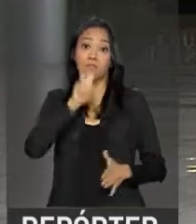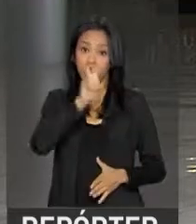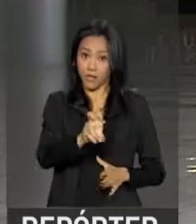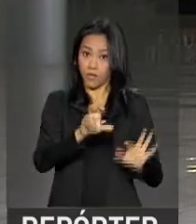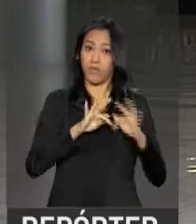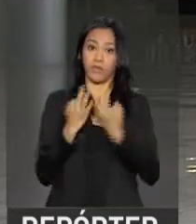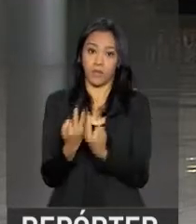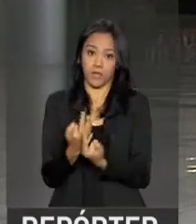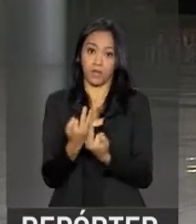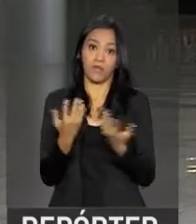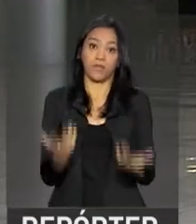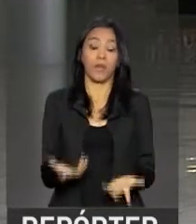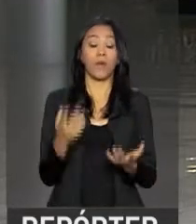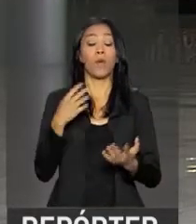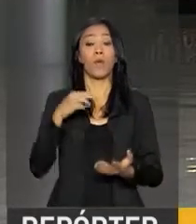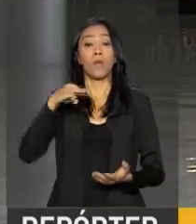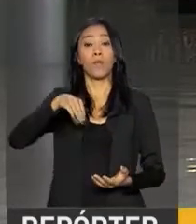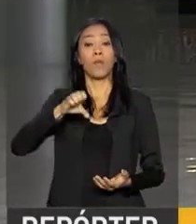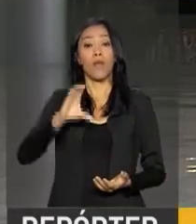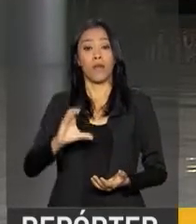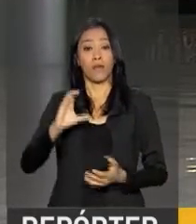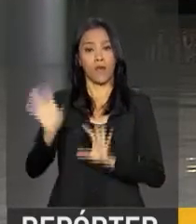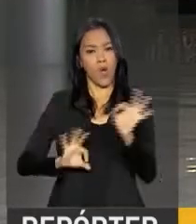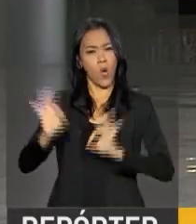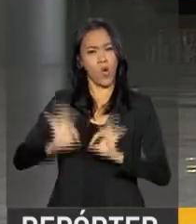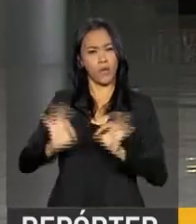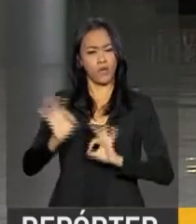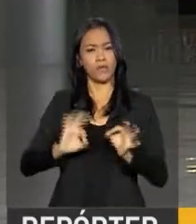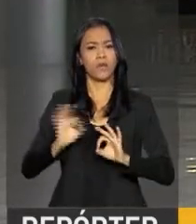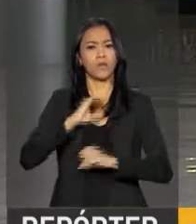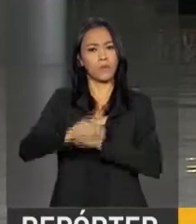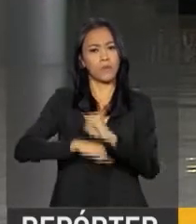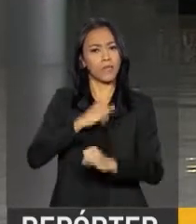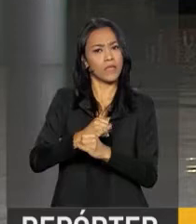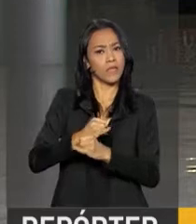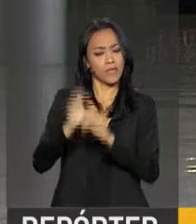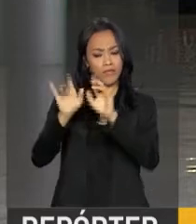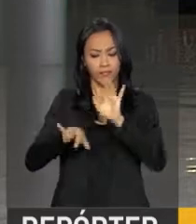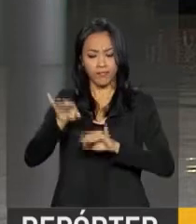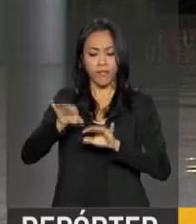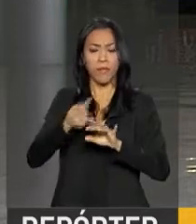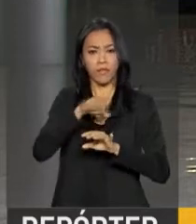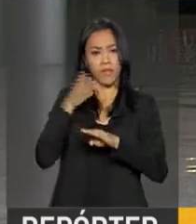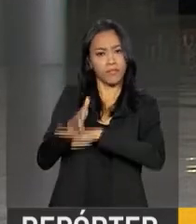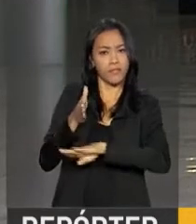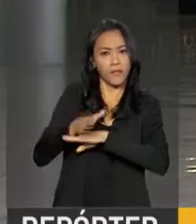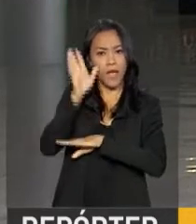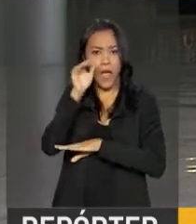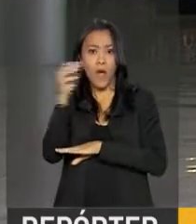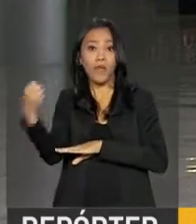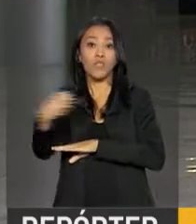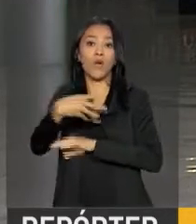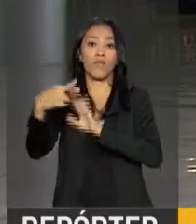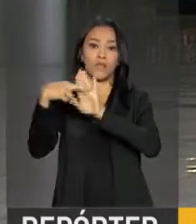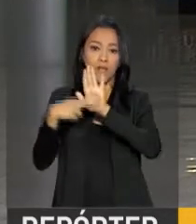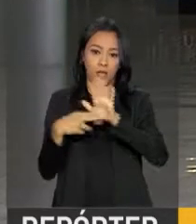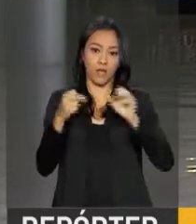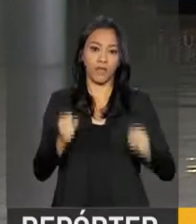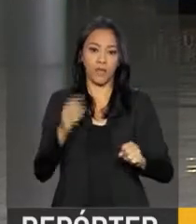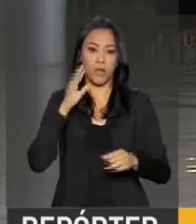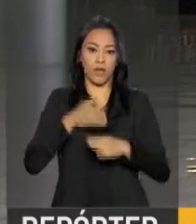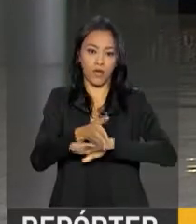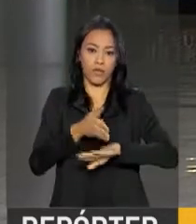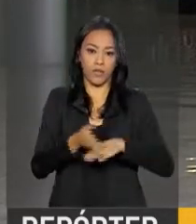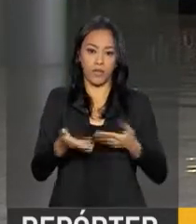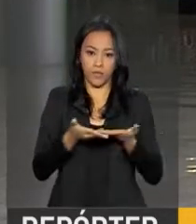mec preparou um site para tirar as dúvidas dos estudantes sobre as novas regras do fies o endereço você confere aí